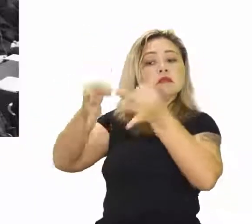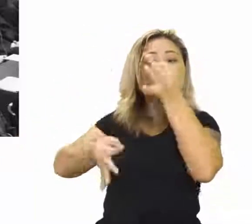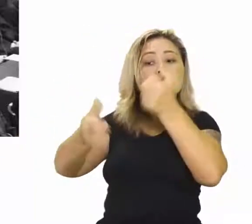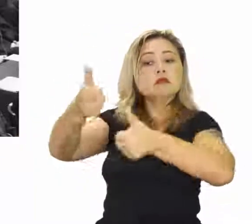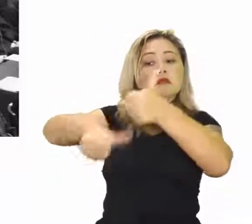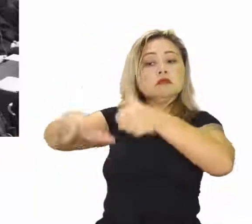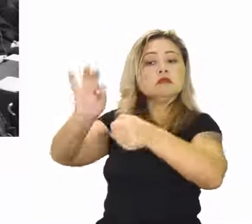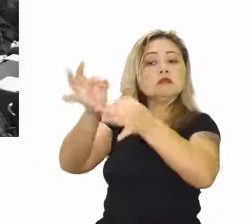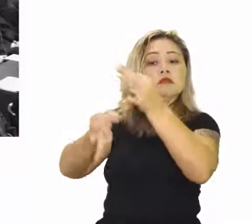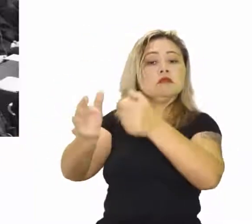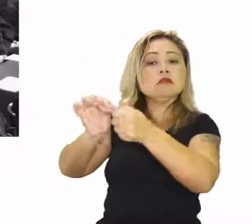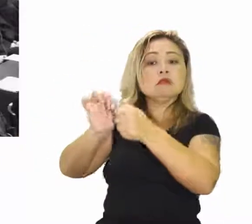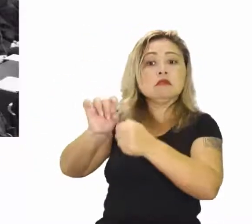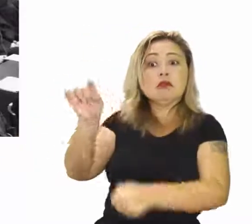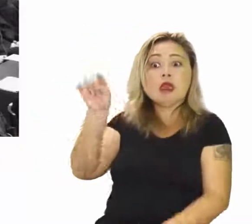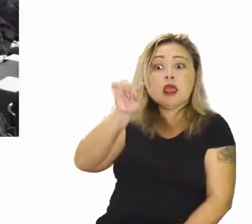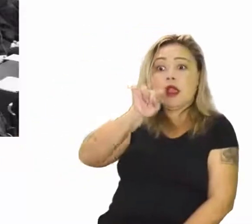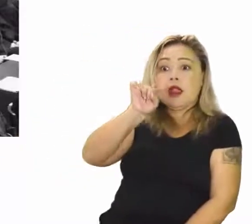esses